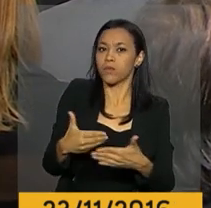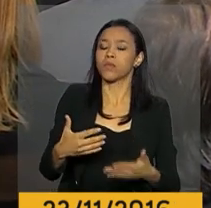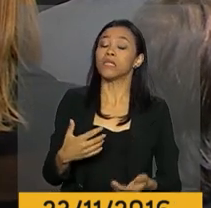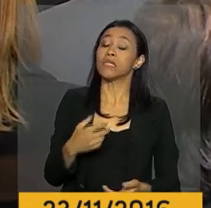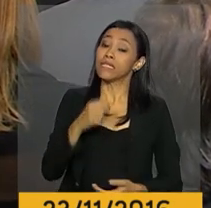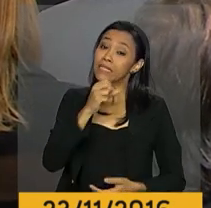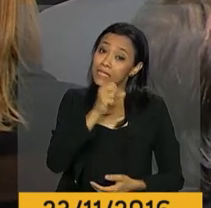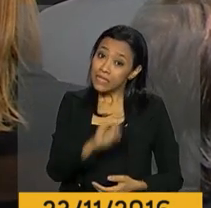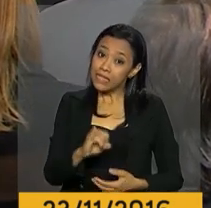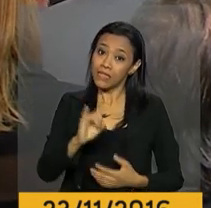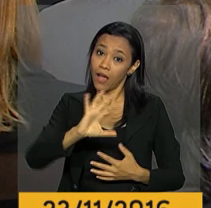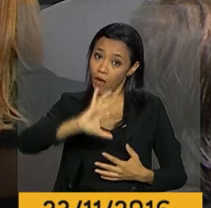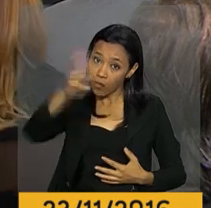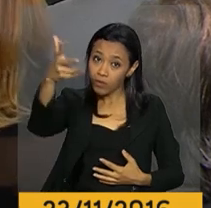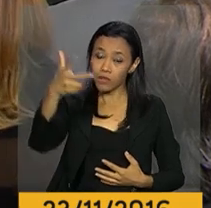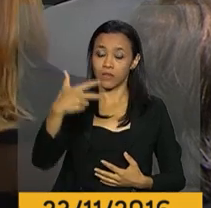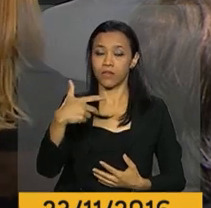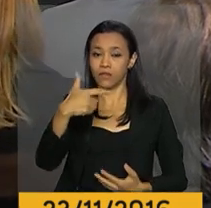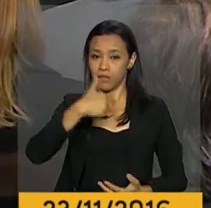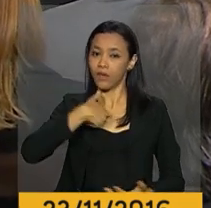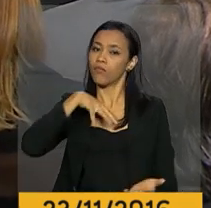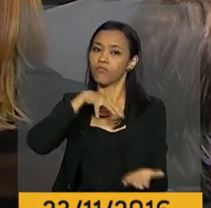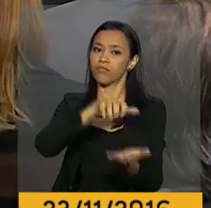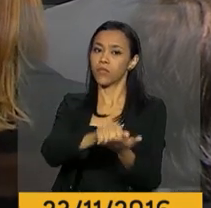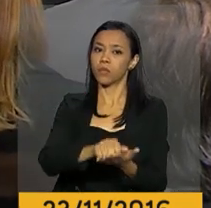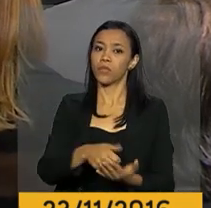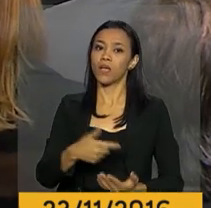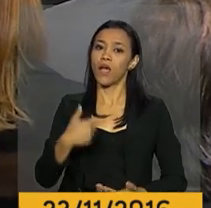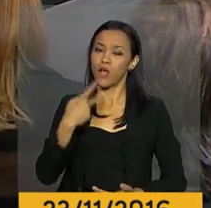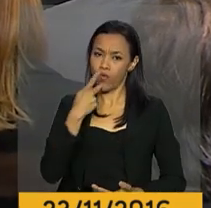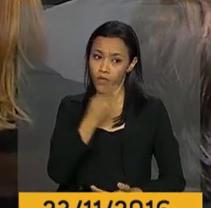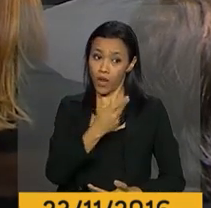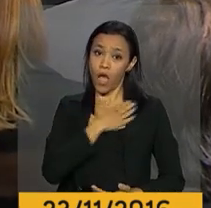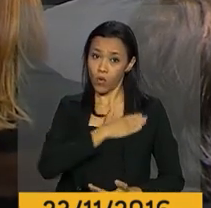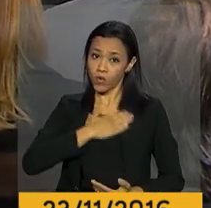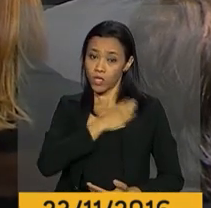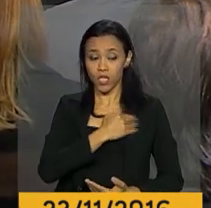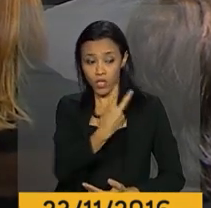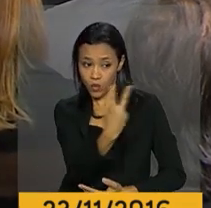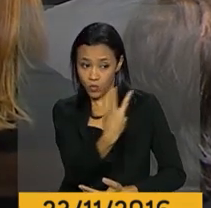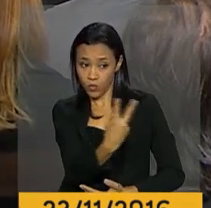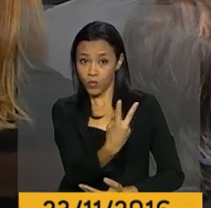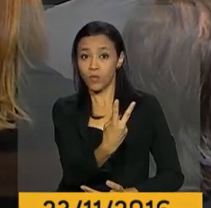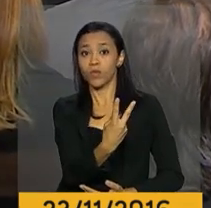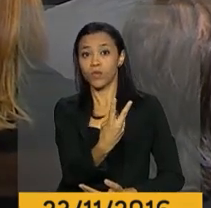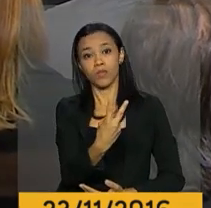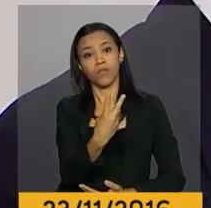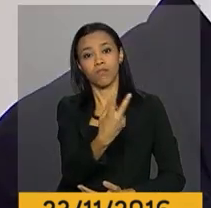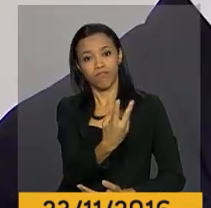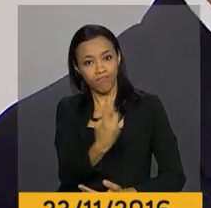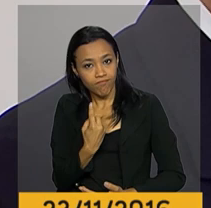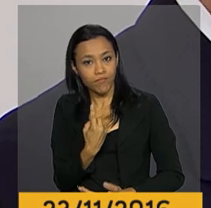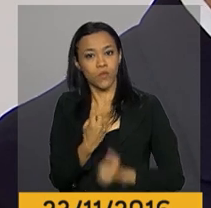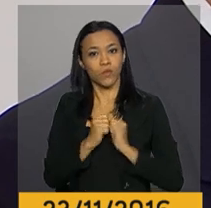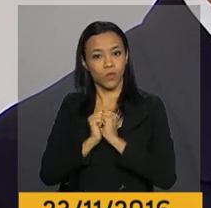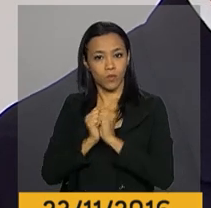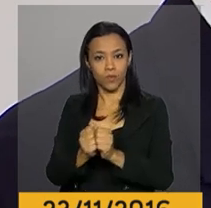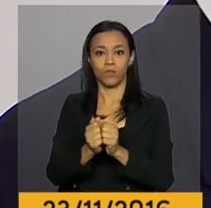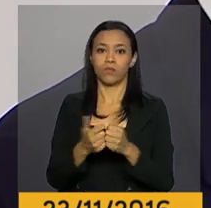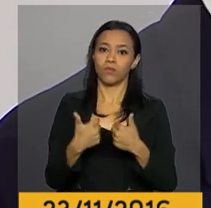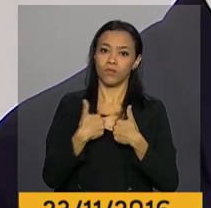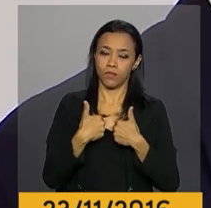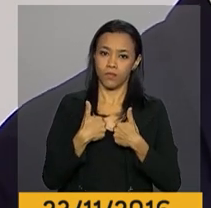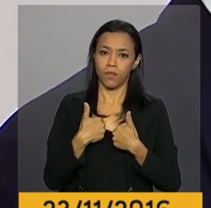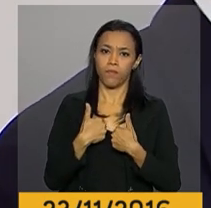a minha atuação eu gostaria de tê los ao meu lado a cultura ao que logo o